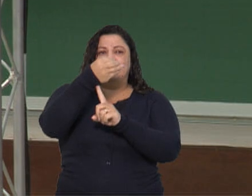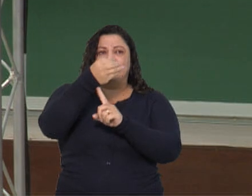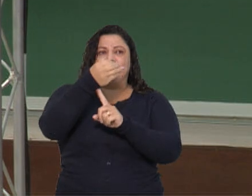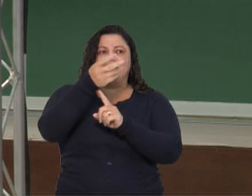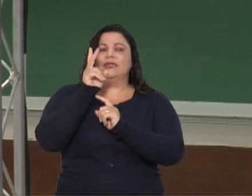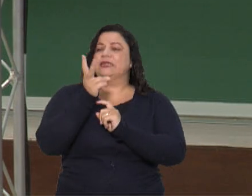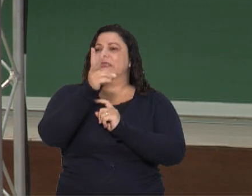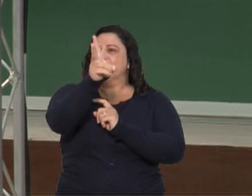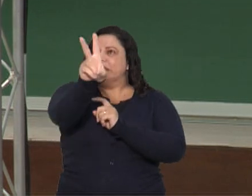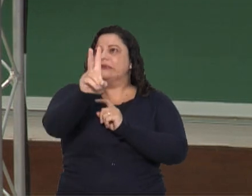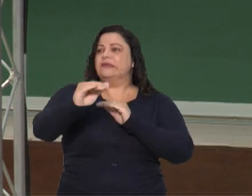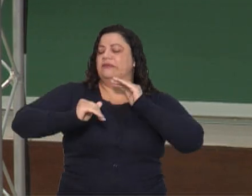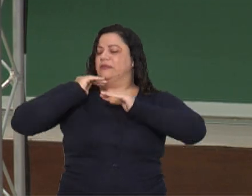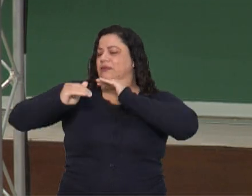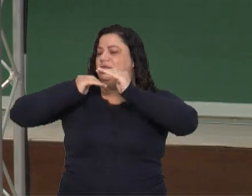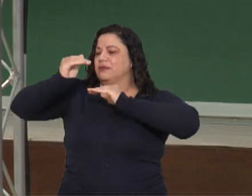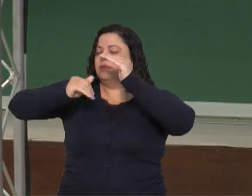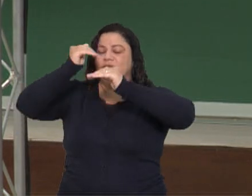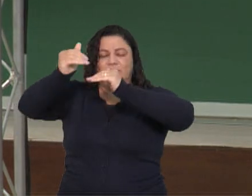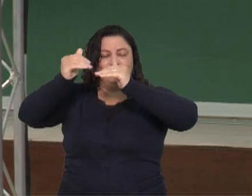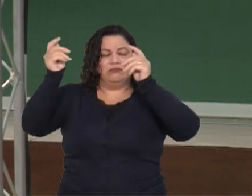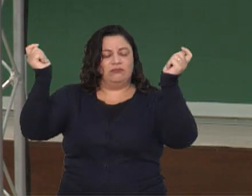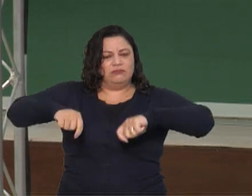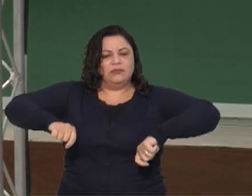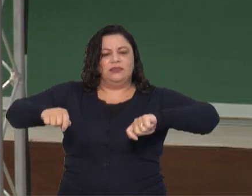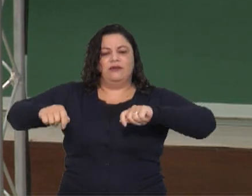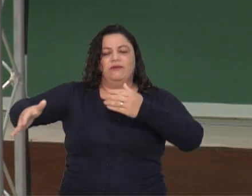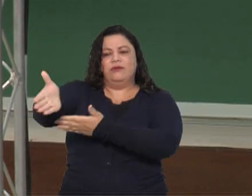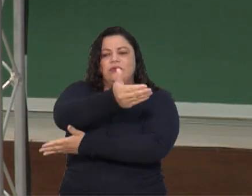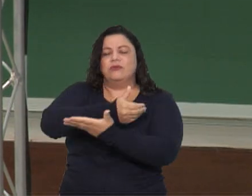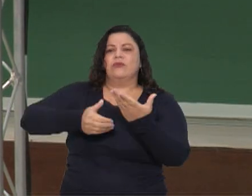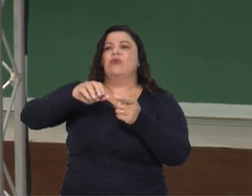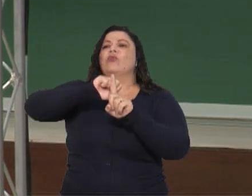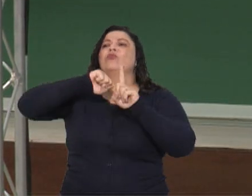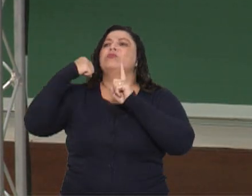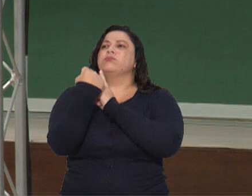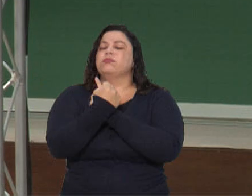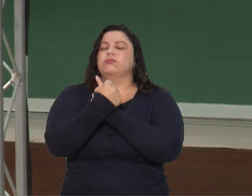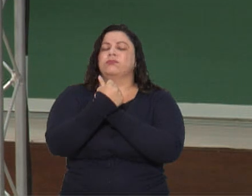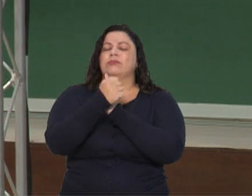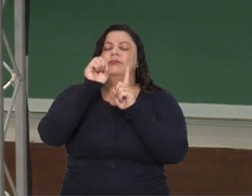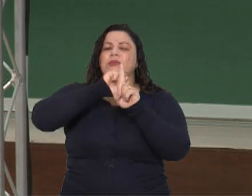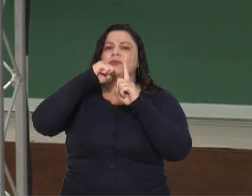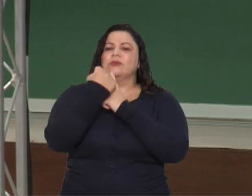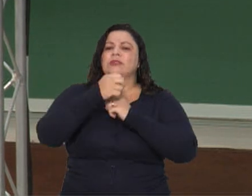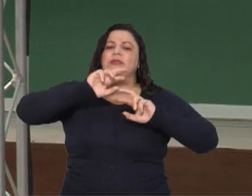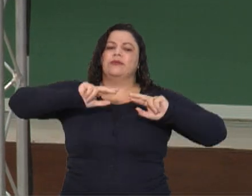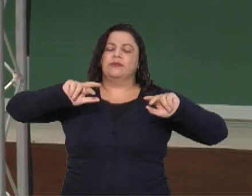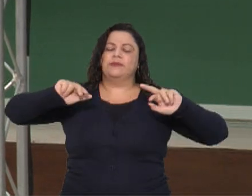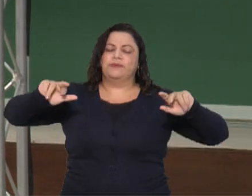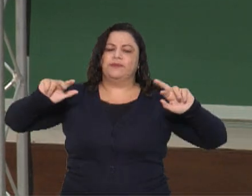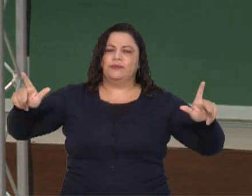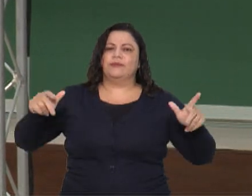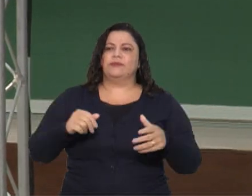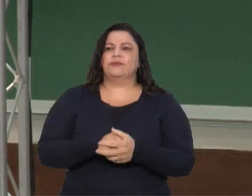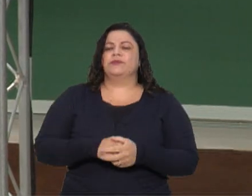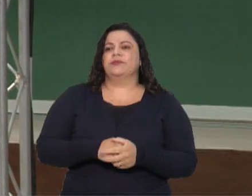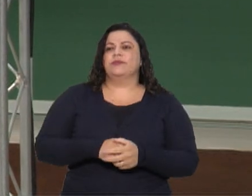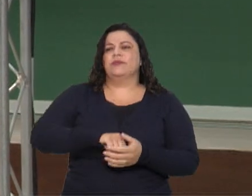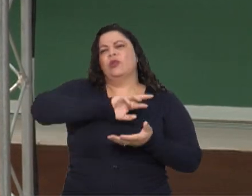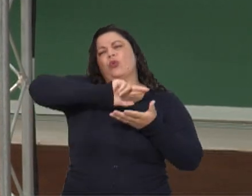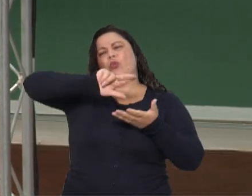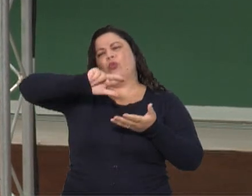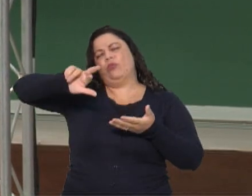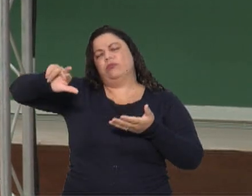em desenvolvimento, ela tem a ver com as sociedades em geral, com a produção de várias pessoas,